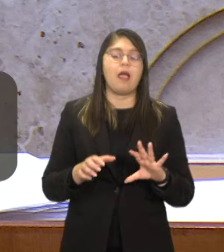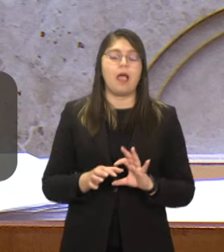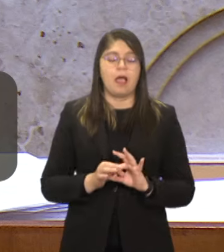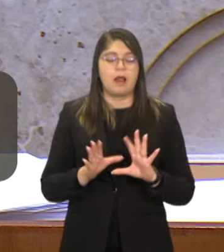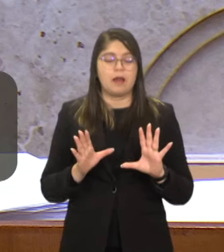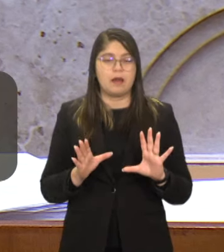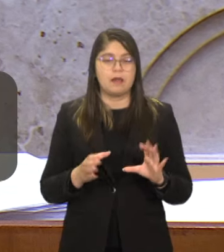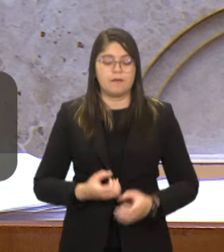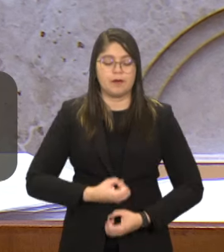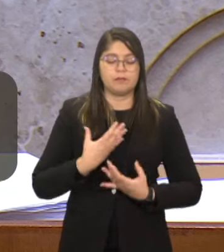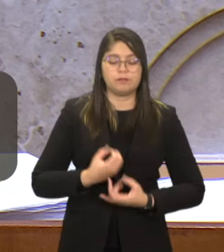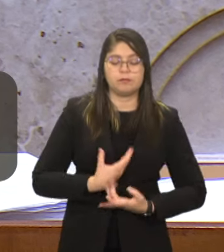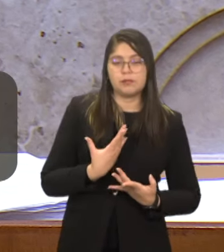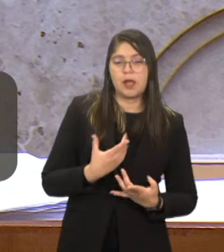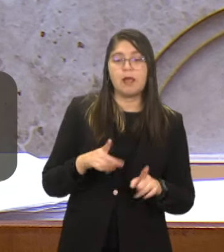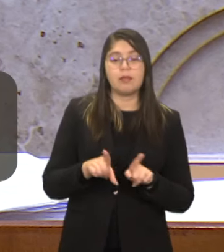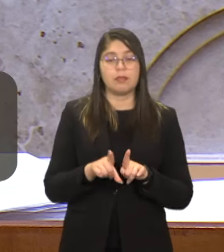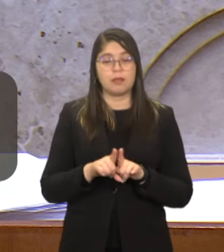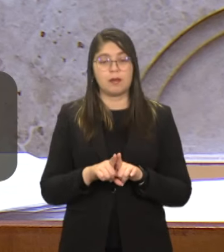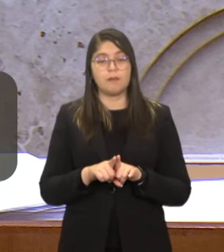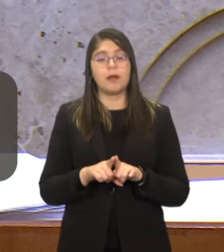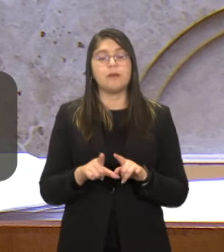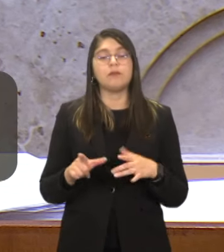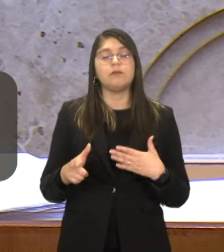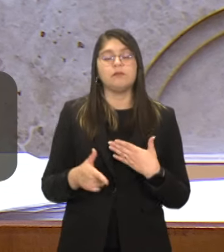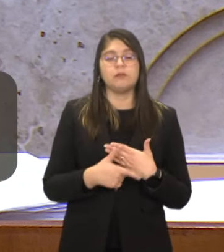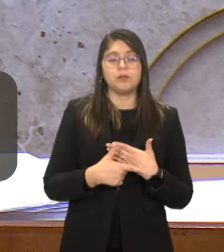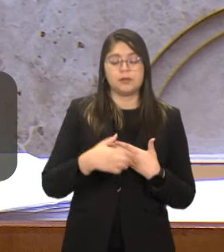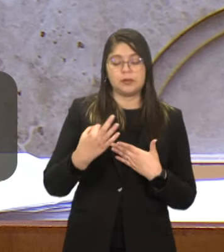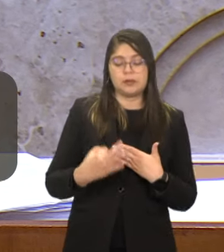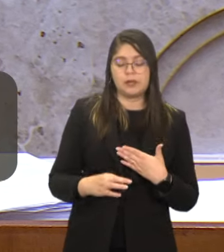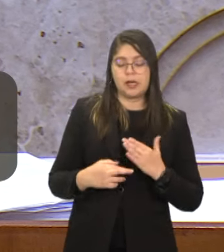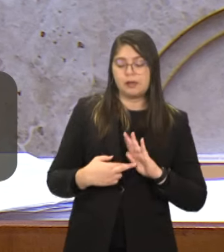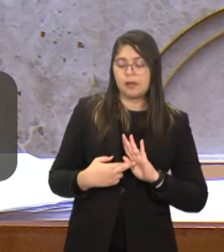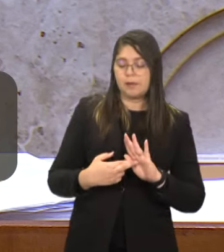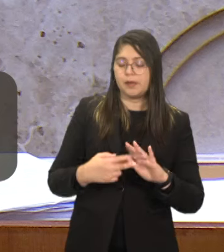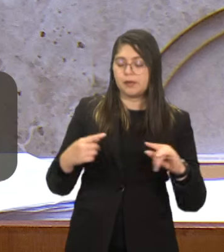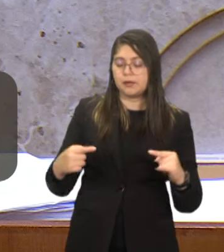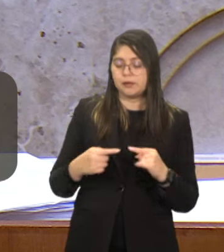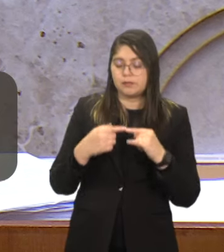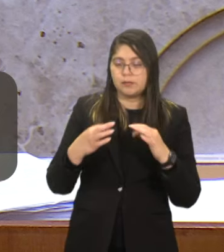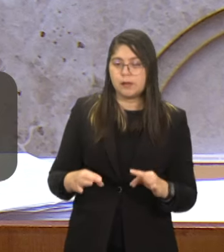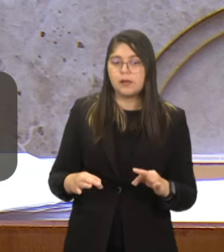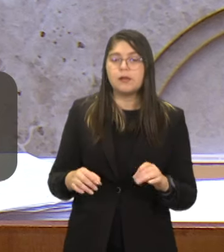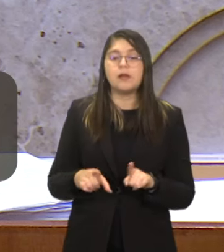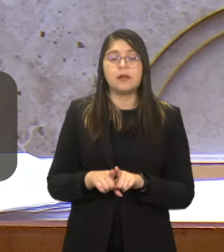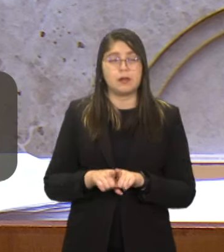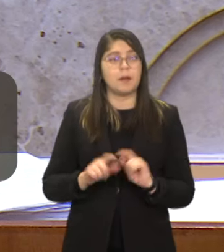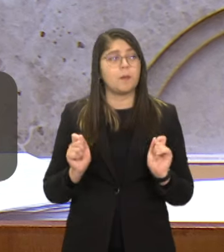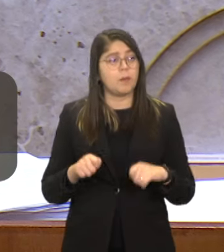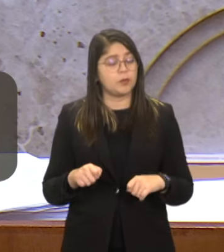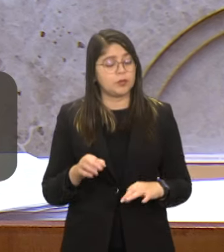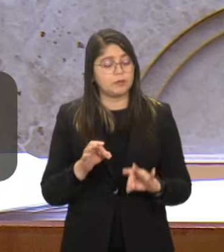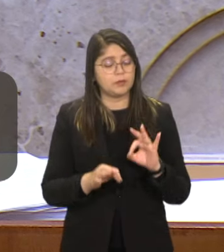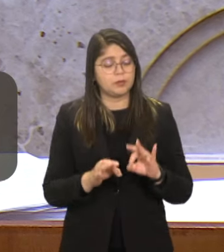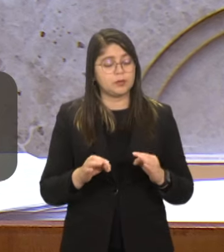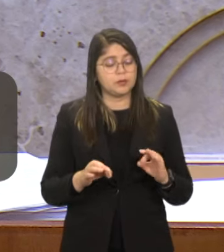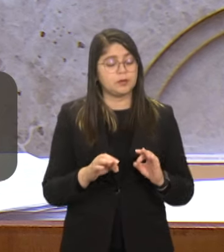partes, a sua legitimidade e representação adequada e a juridicidade das cláusulas